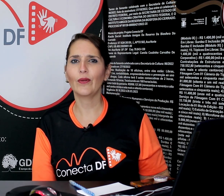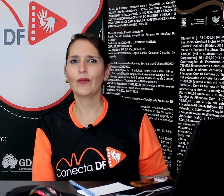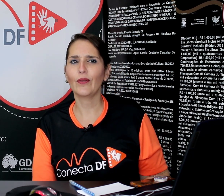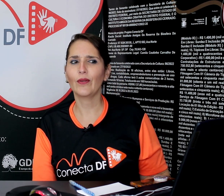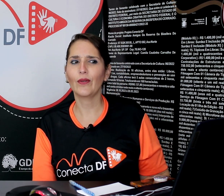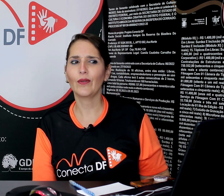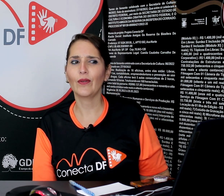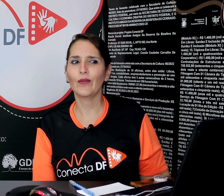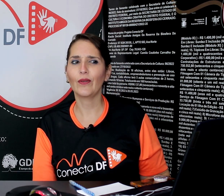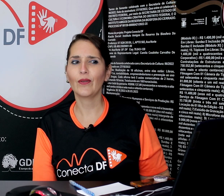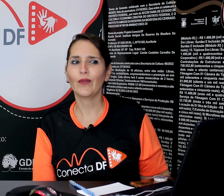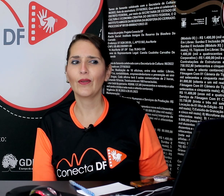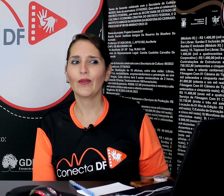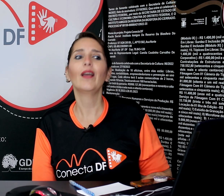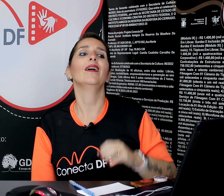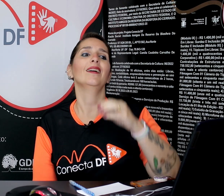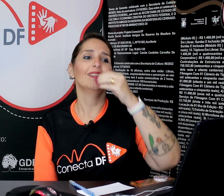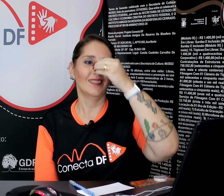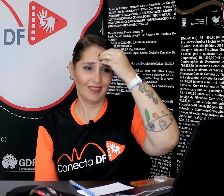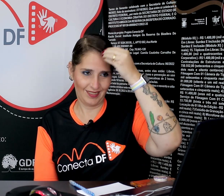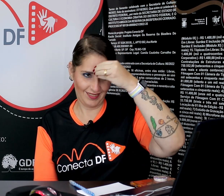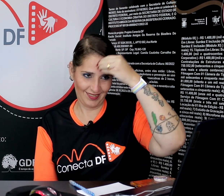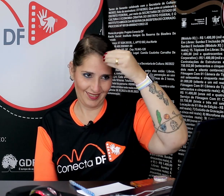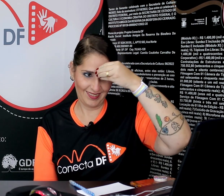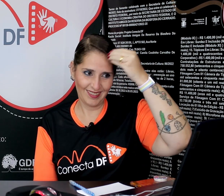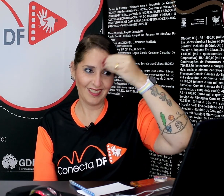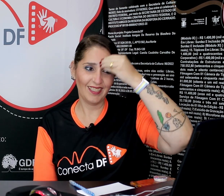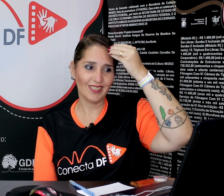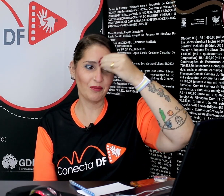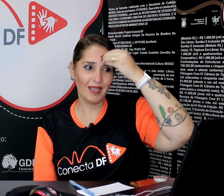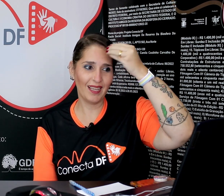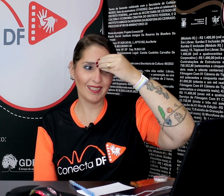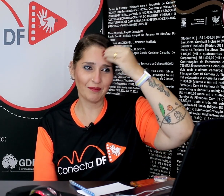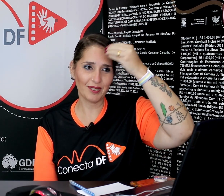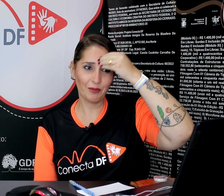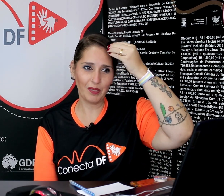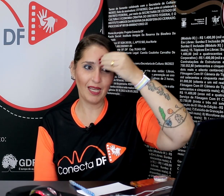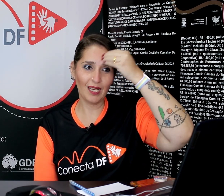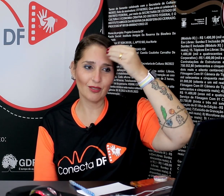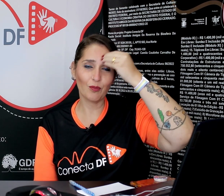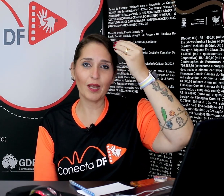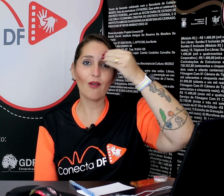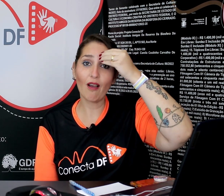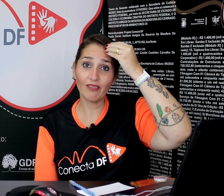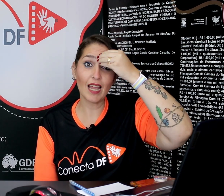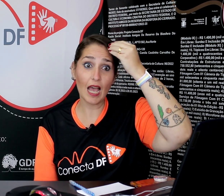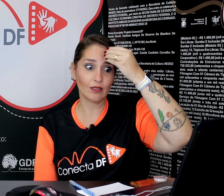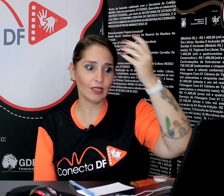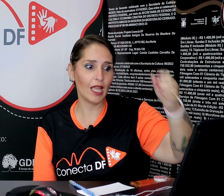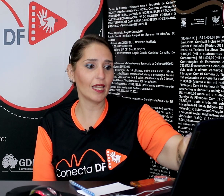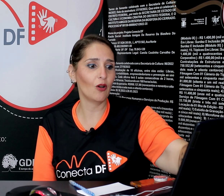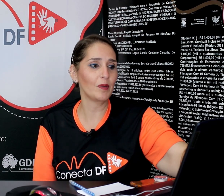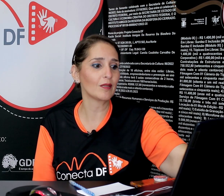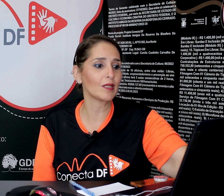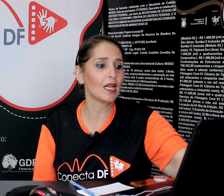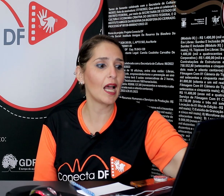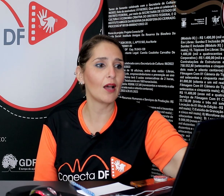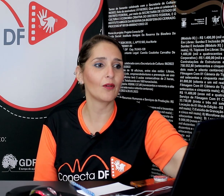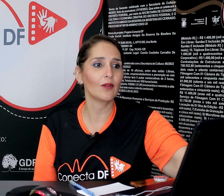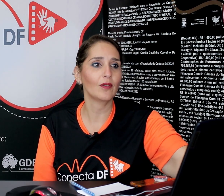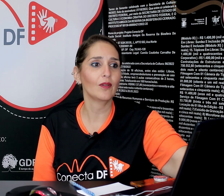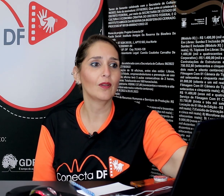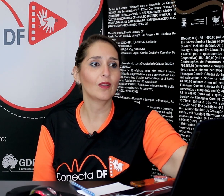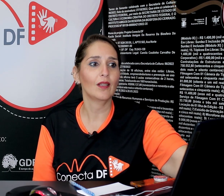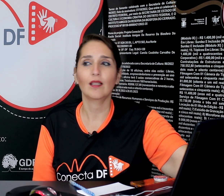vem sobrinho. Isso mesmo, sobrinho. Sobrinho ou afilhado, né? Que é o mesmo